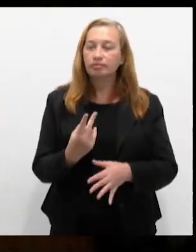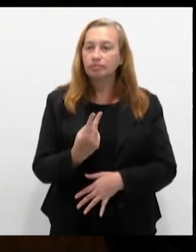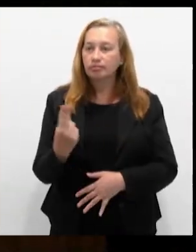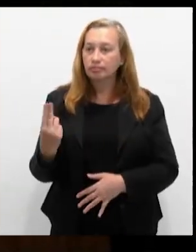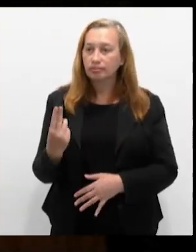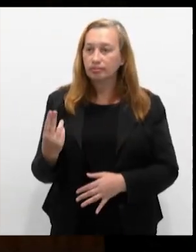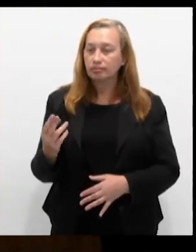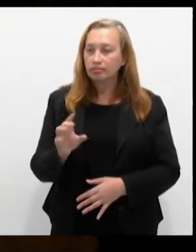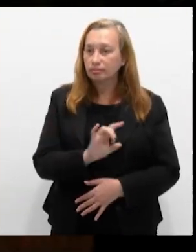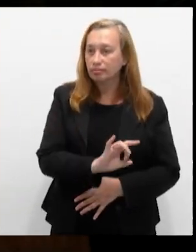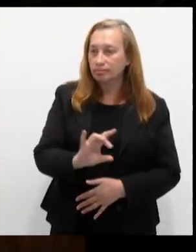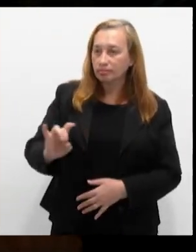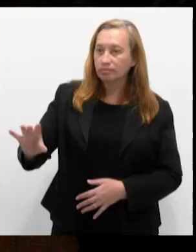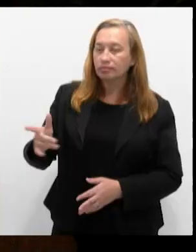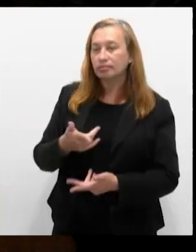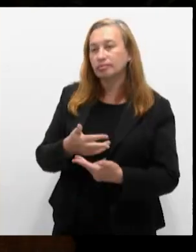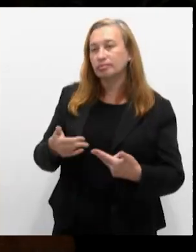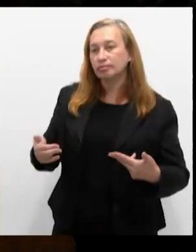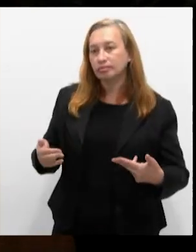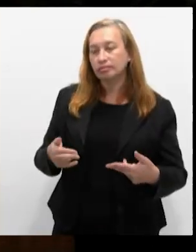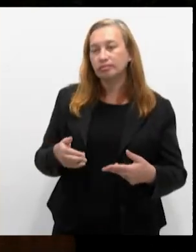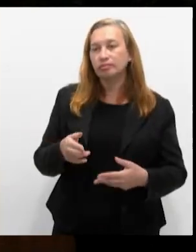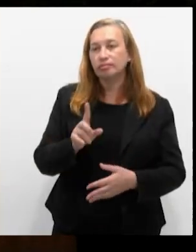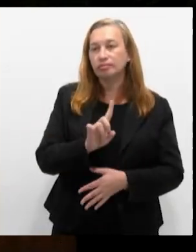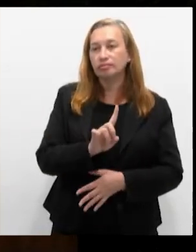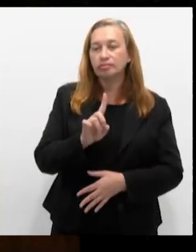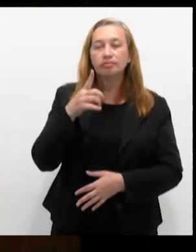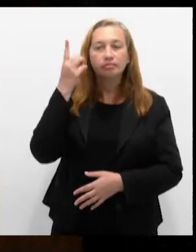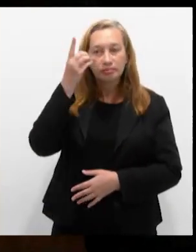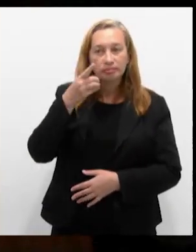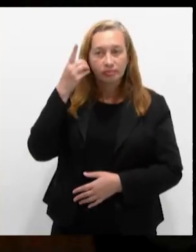coautoria, aí vários deputados,